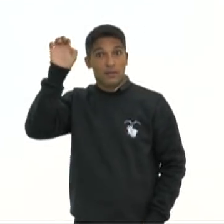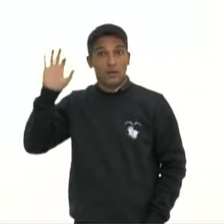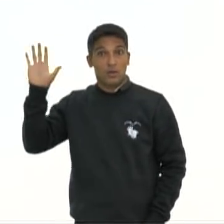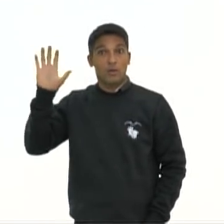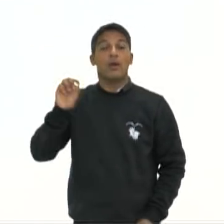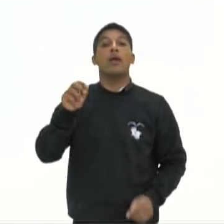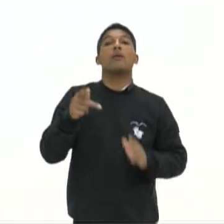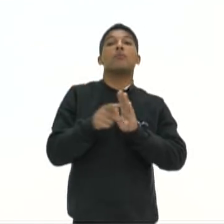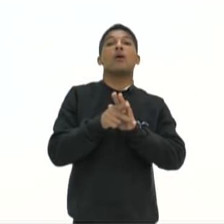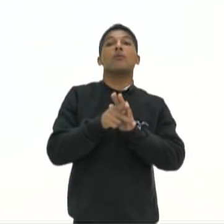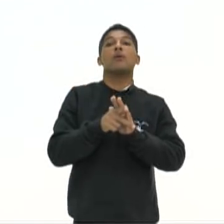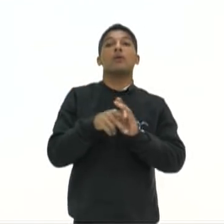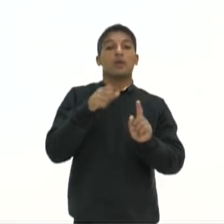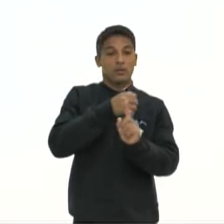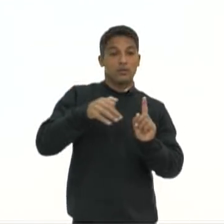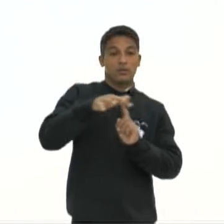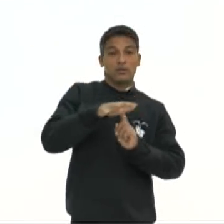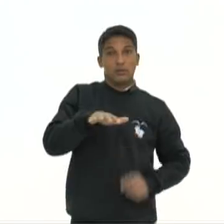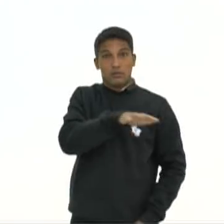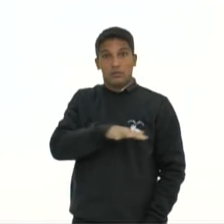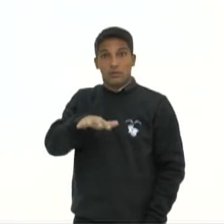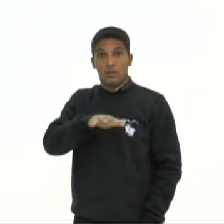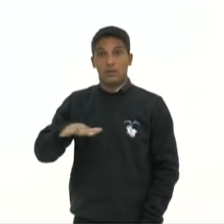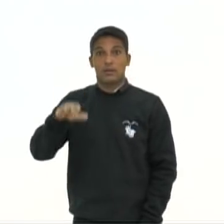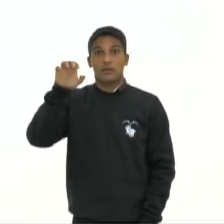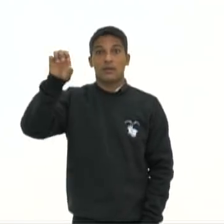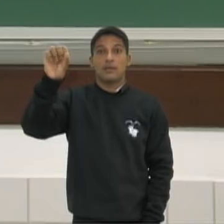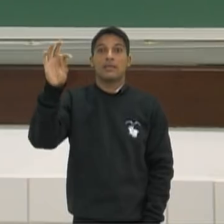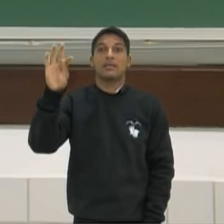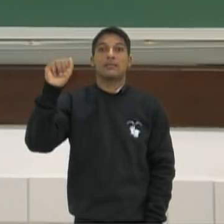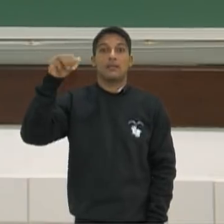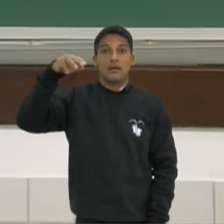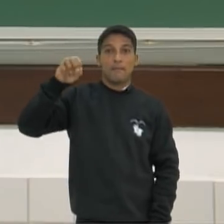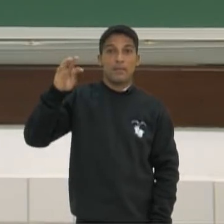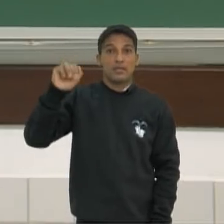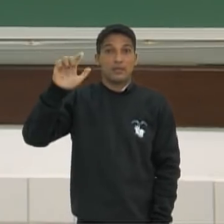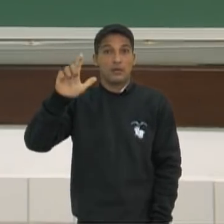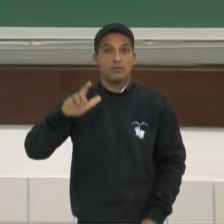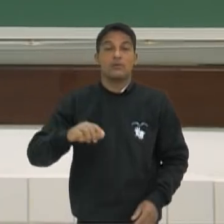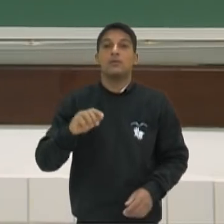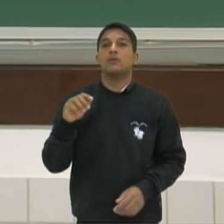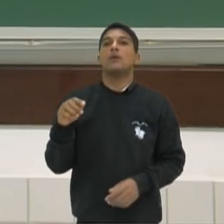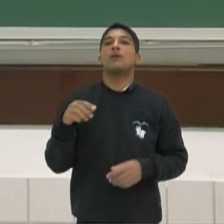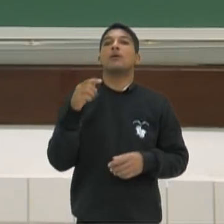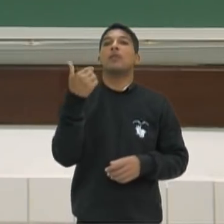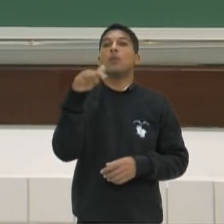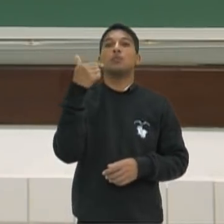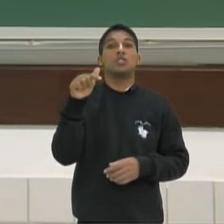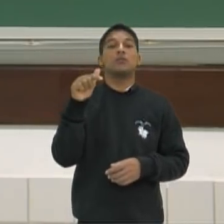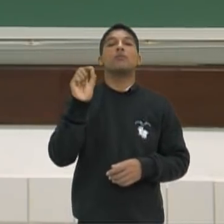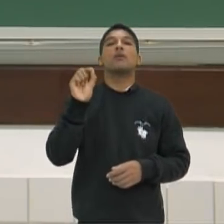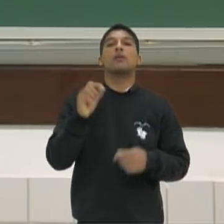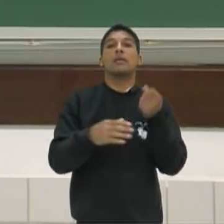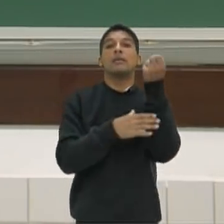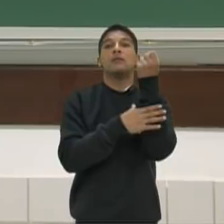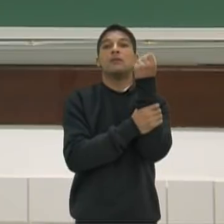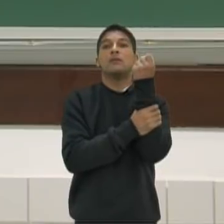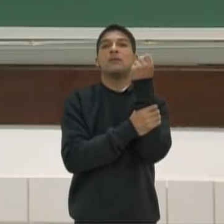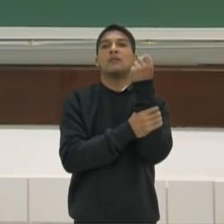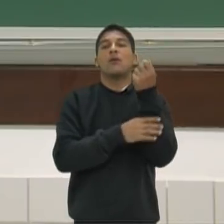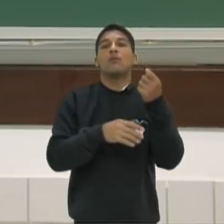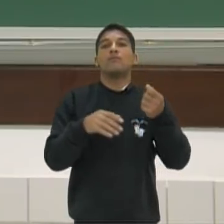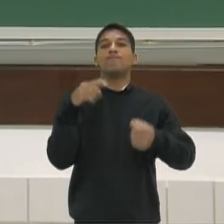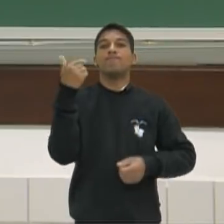não tinha muita mobilidade. Existiam 3 grupos principais que se destacavam